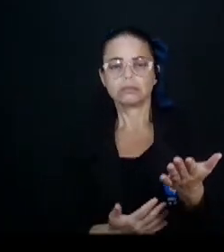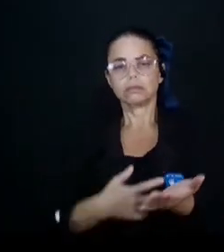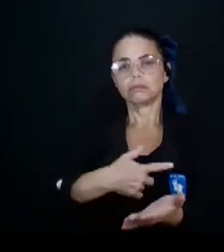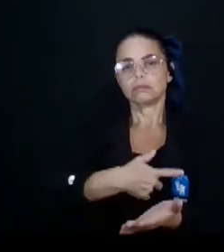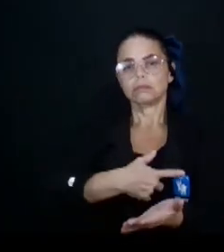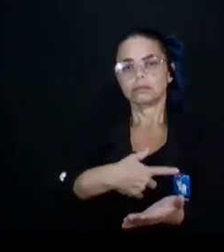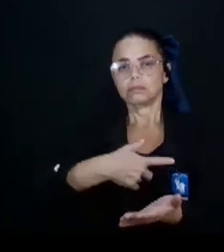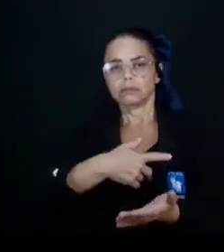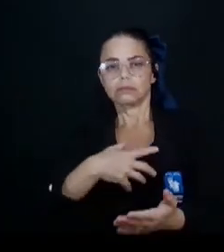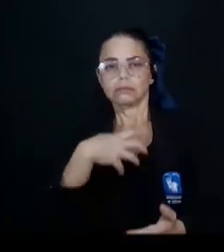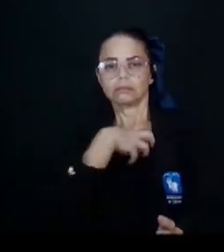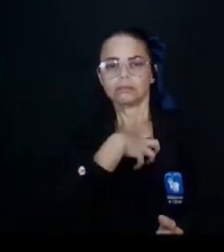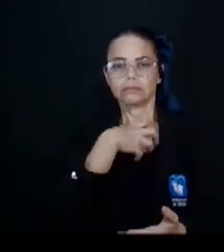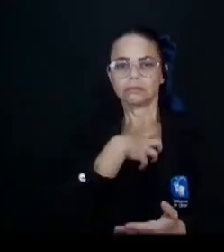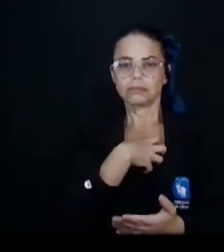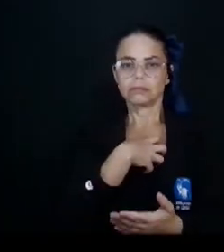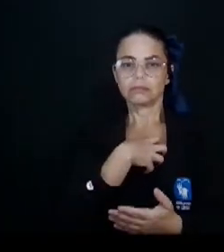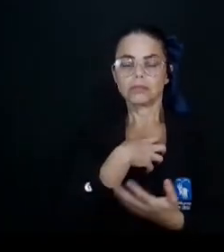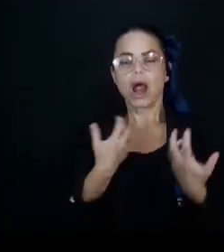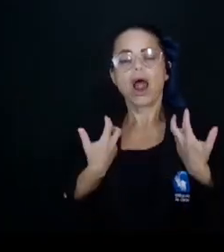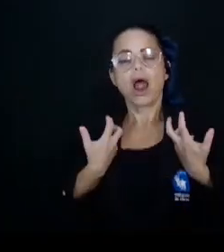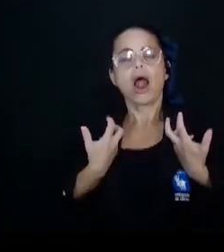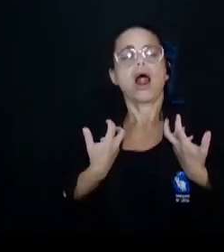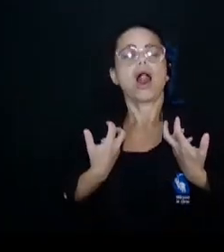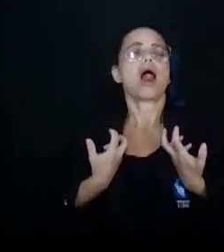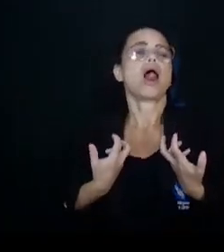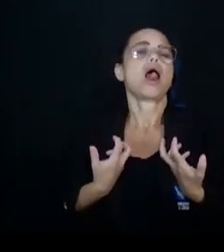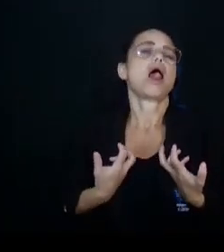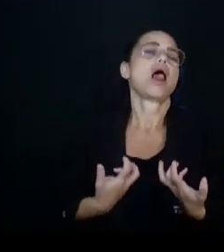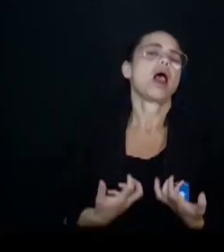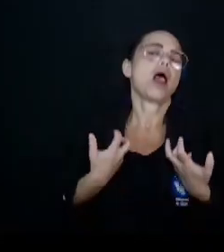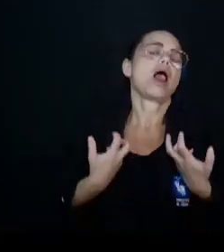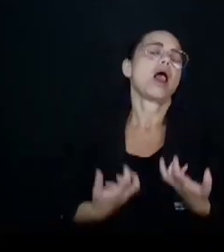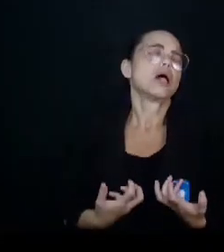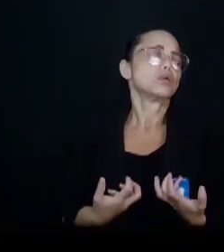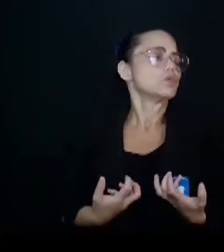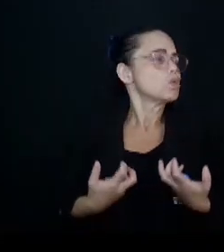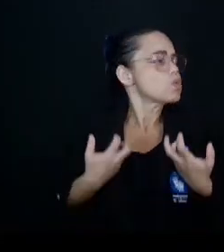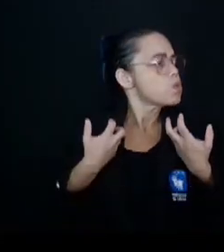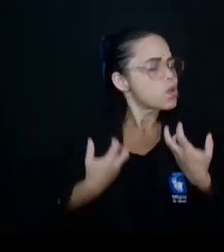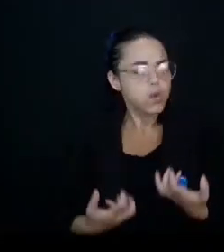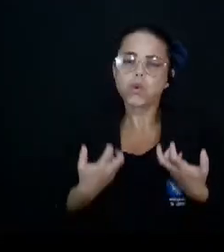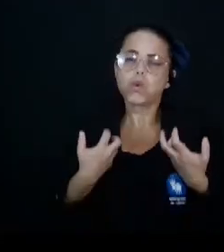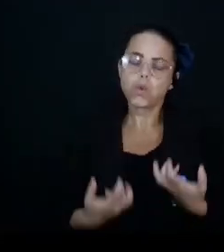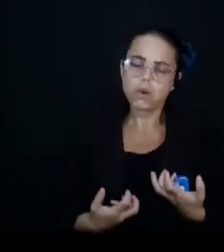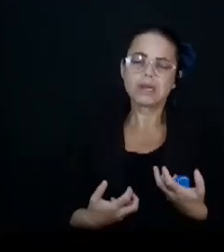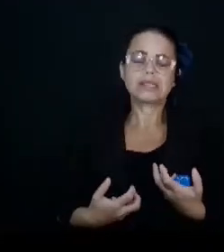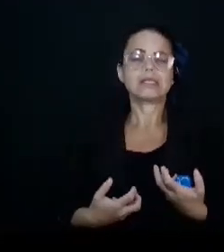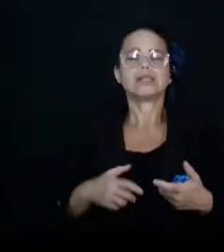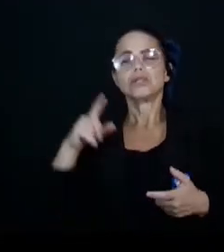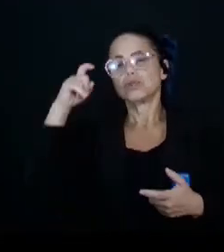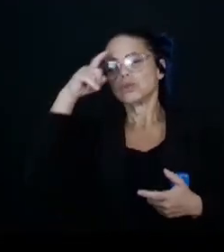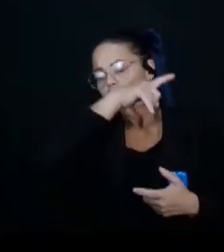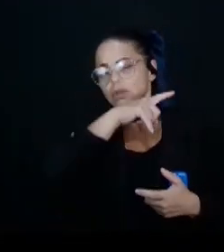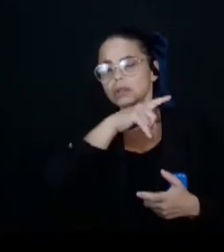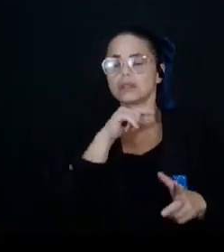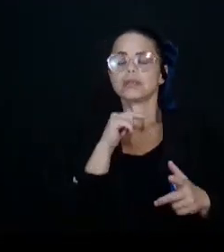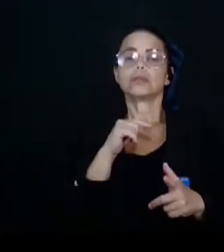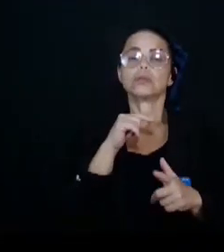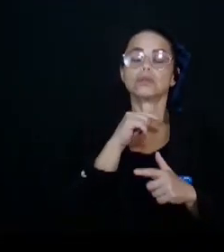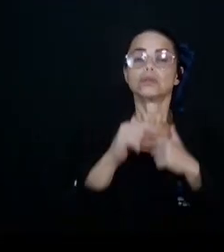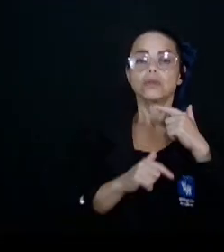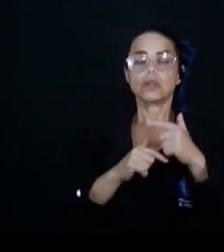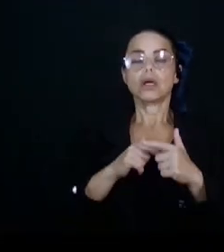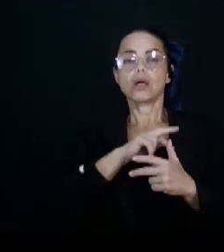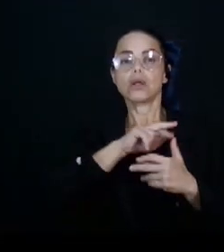mais cansado, cansaço excessivo, que impacta nas atividades de vida, tá? Diferente do